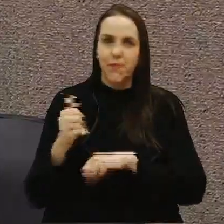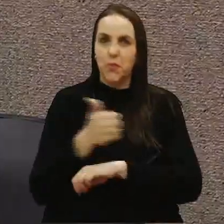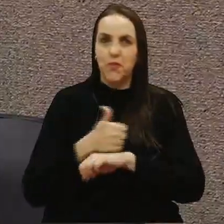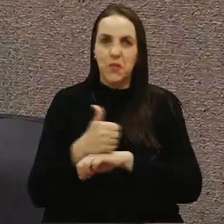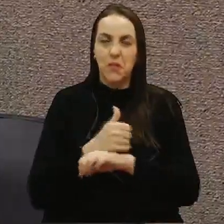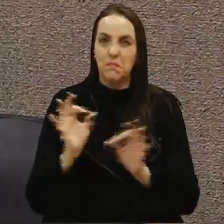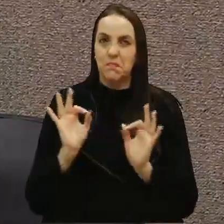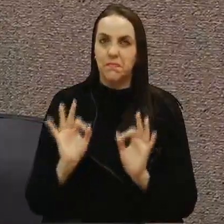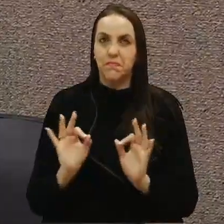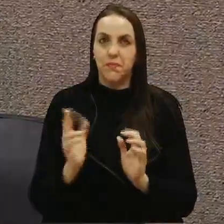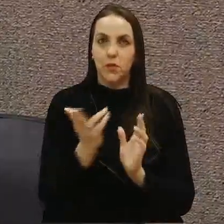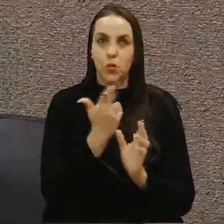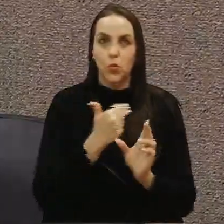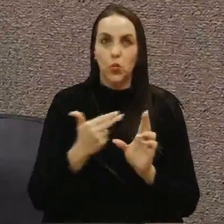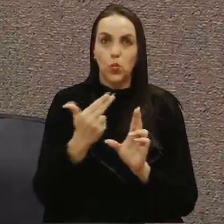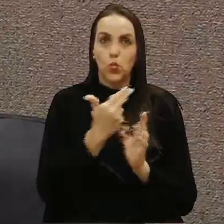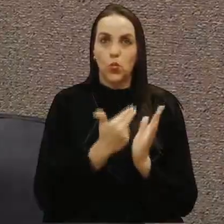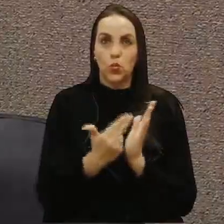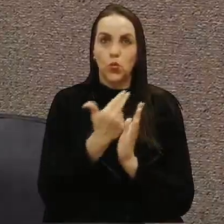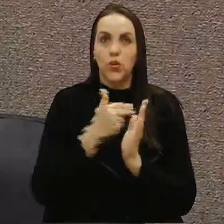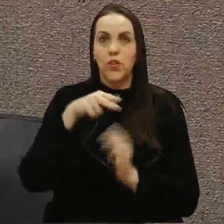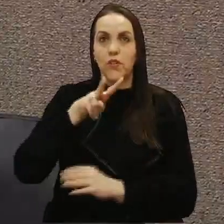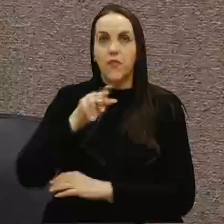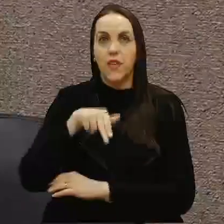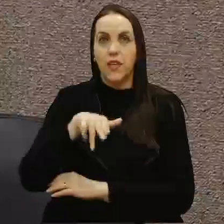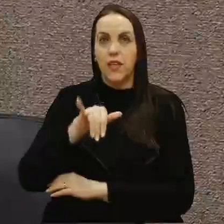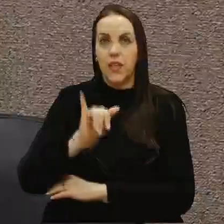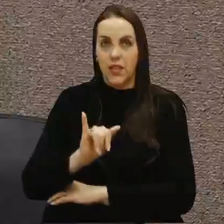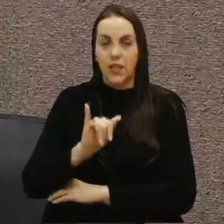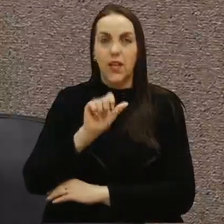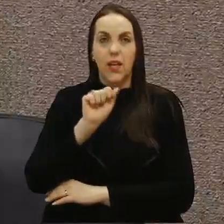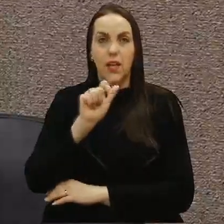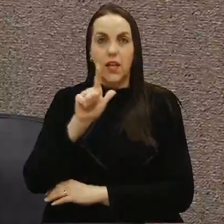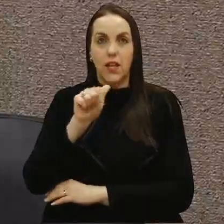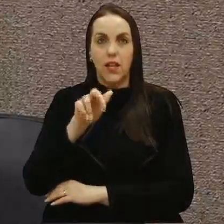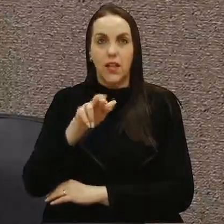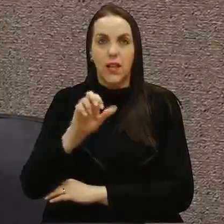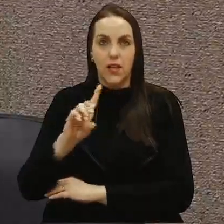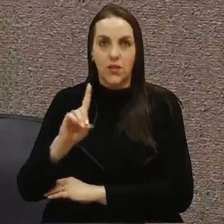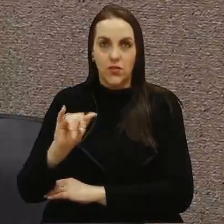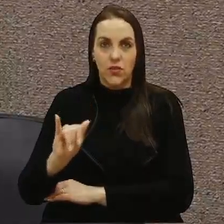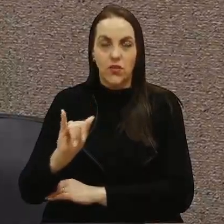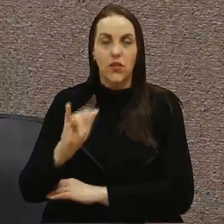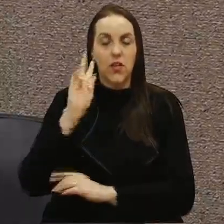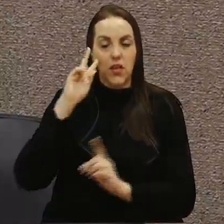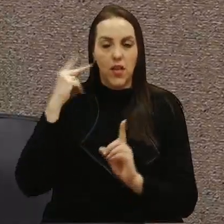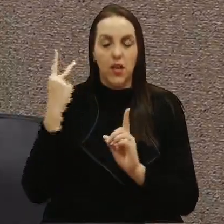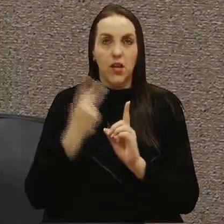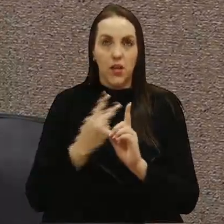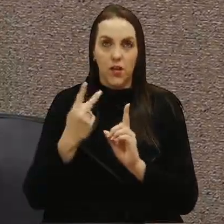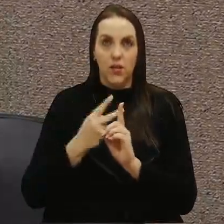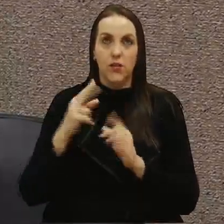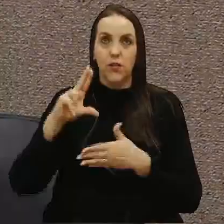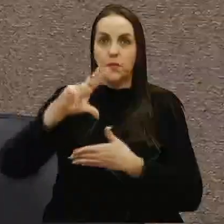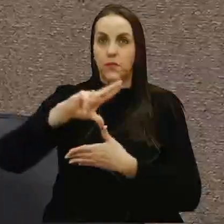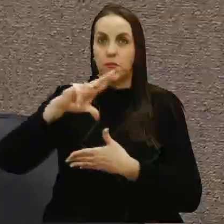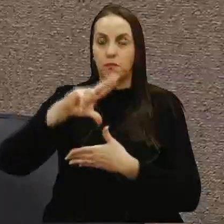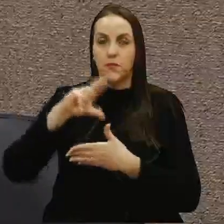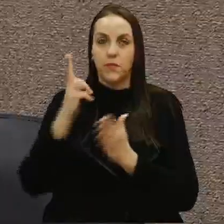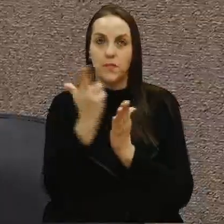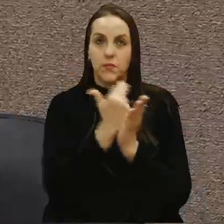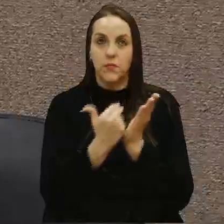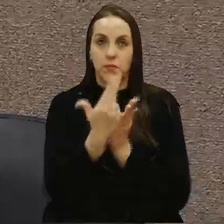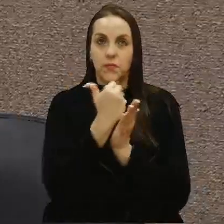ilustrador, Vini Agliardi. Ele que foi reconhecido agora esse ano no Latin American Design